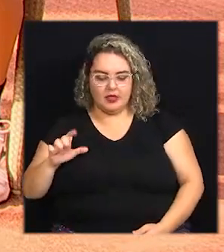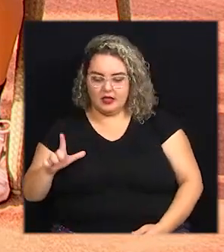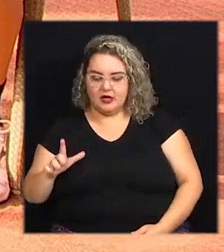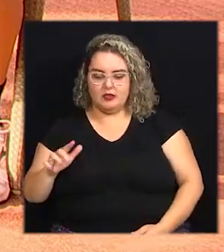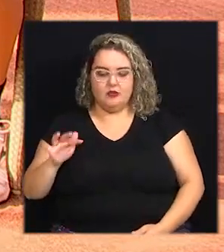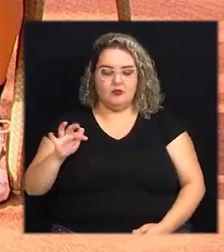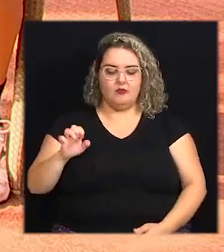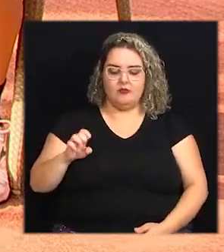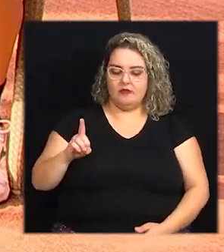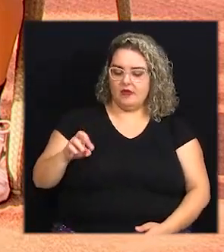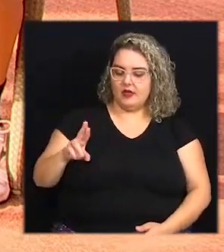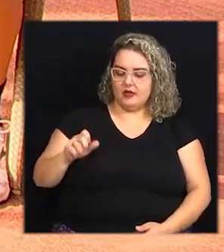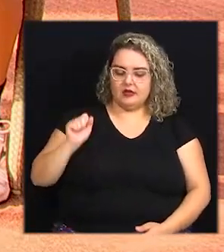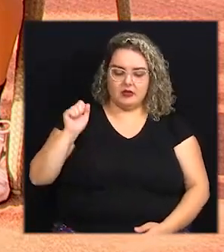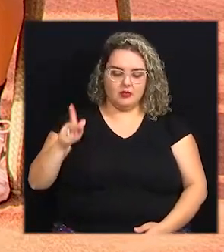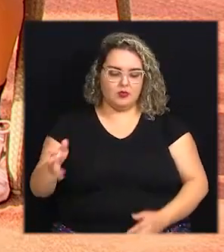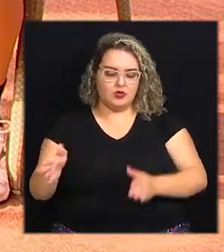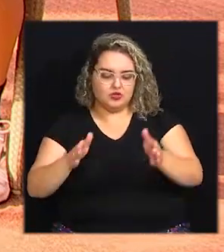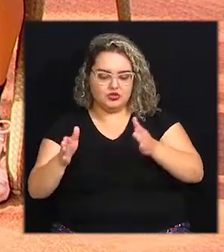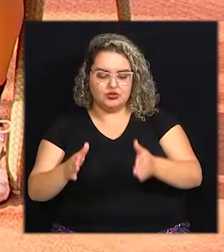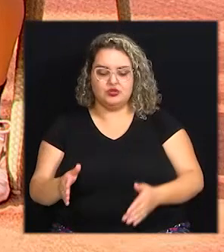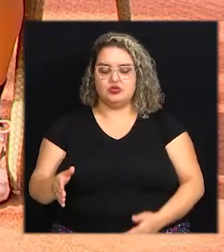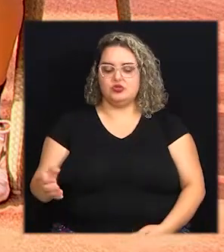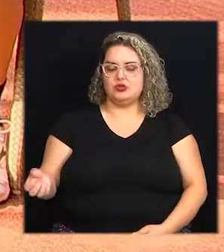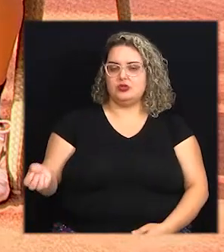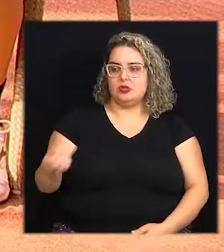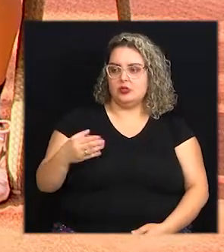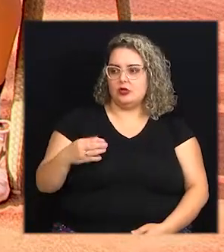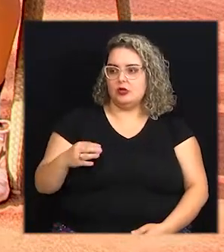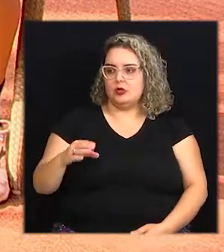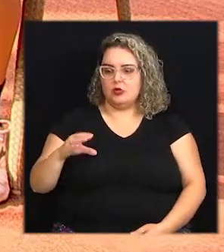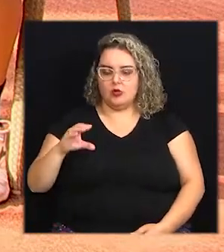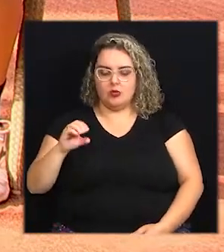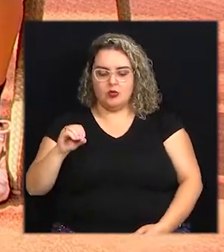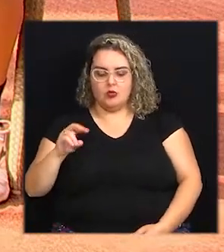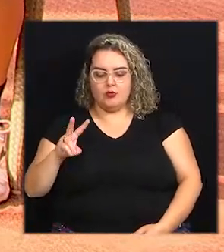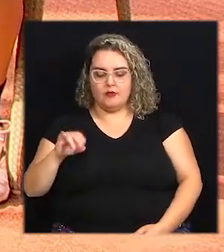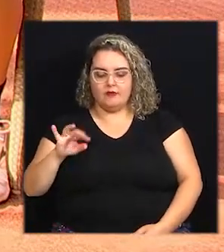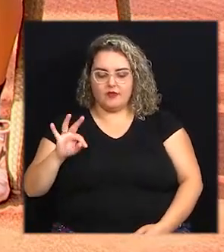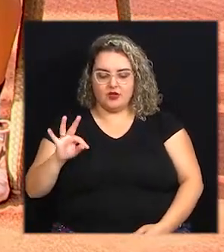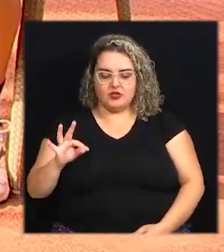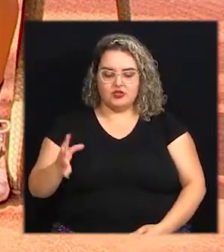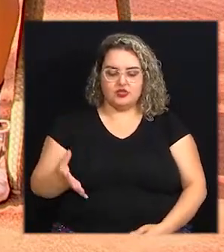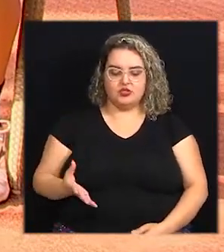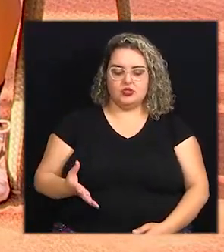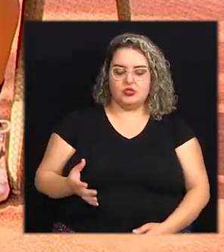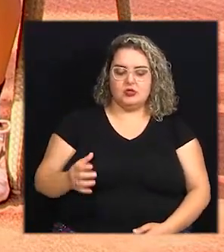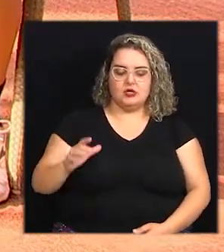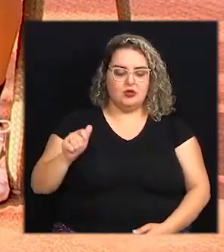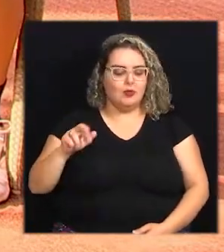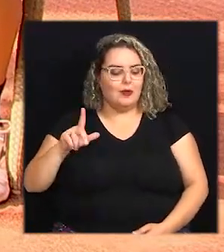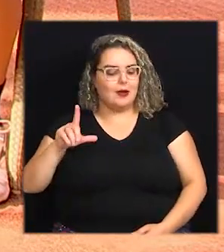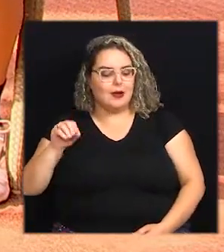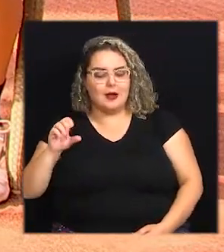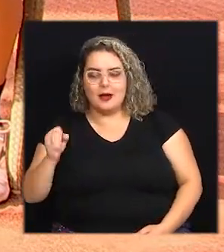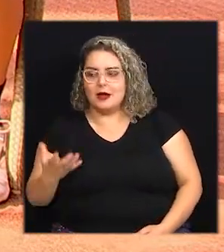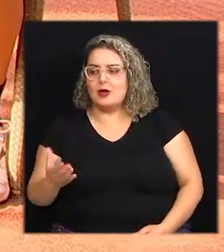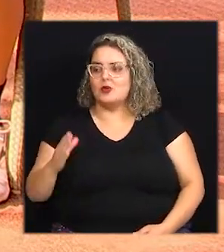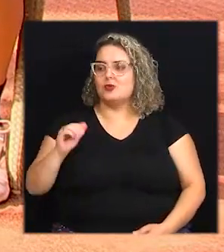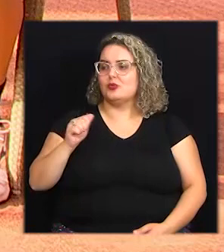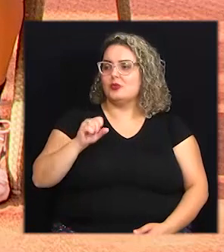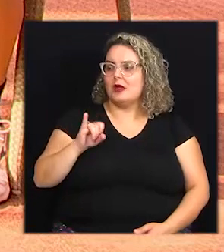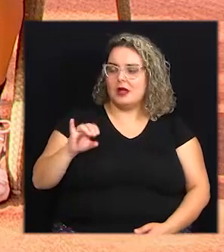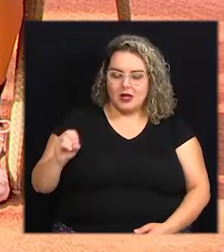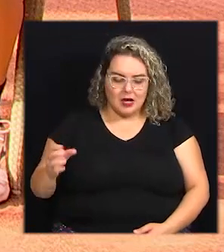você teve o Federer que aposentou recentemente, tem o Novak Djokovic, aí tem a nova geração vindo do Carlos Alcaraz, do